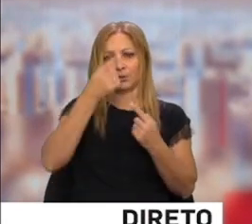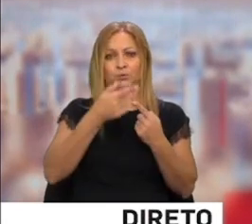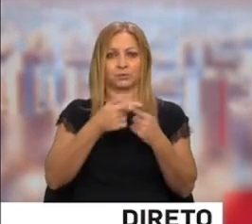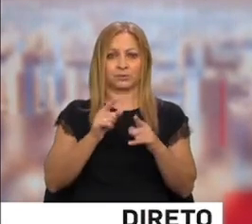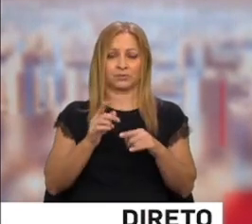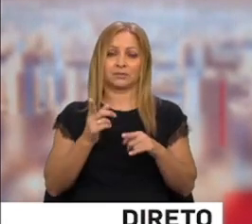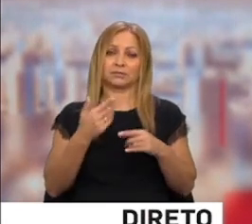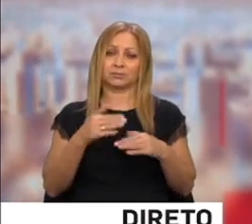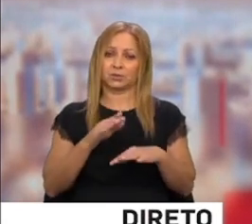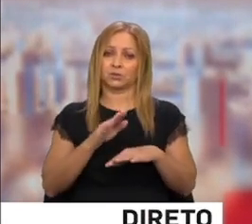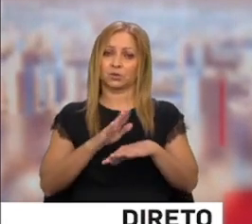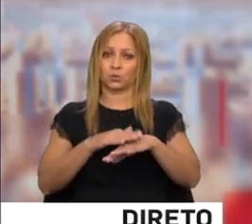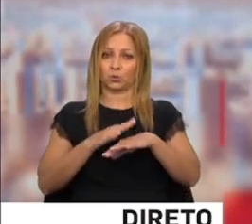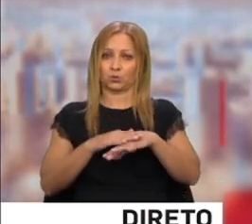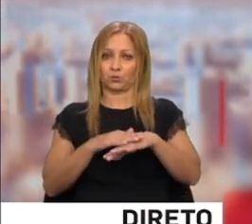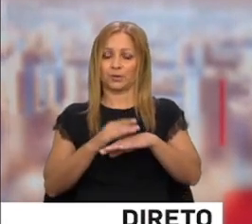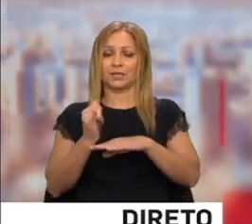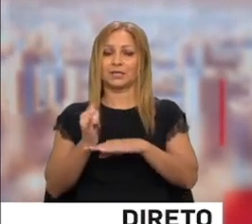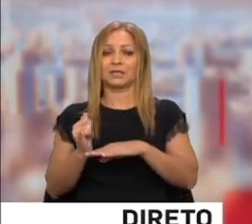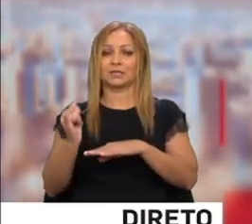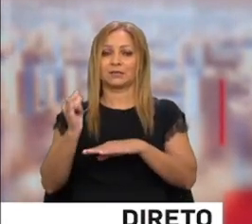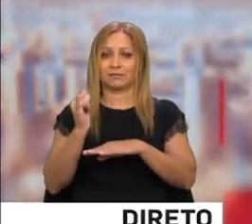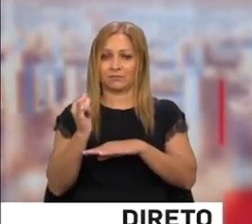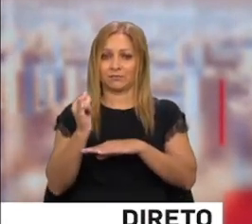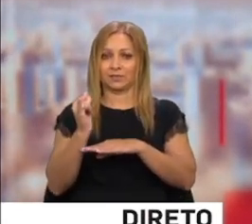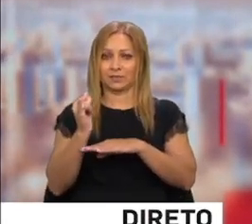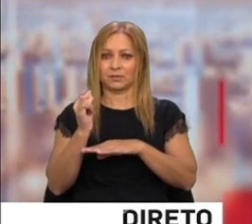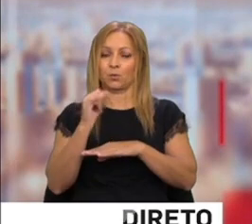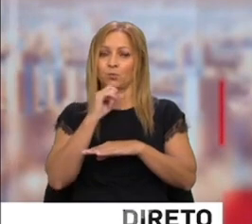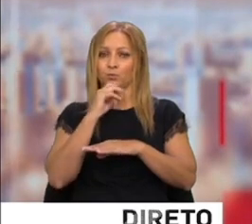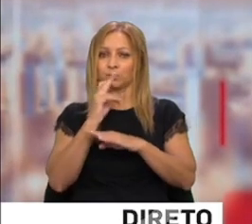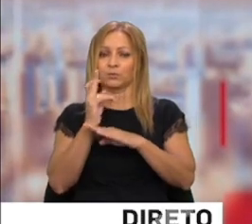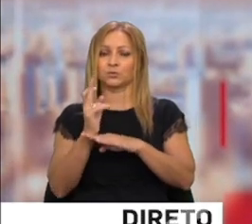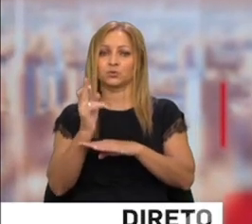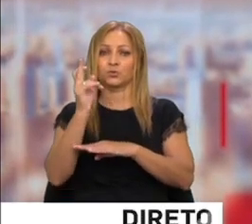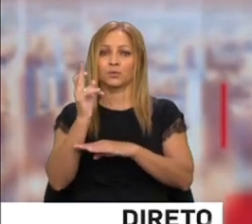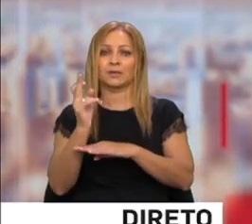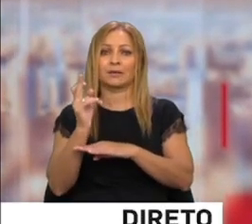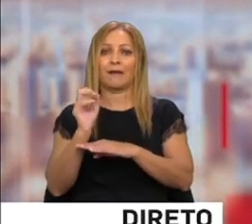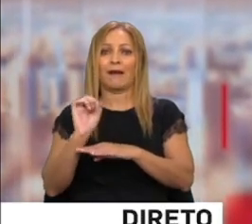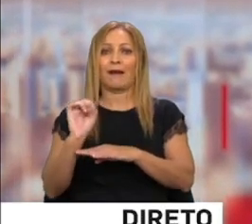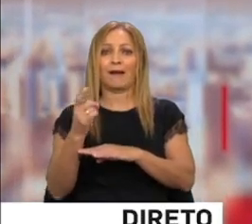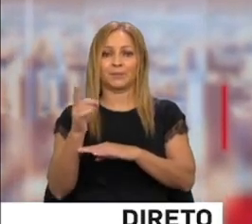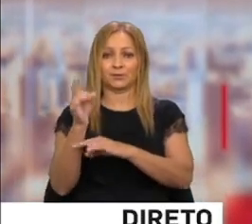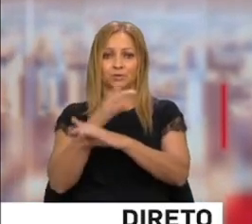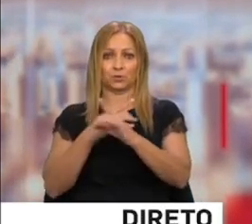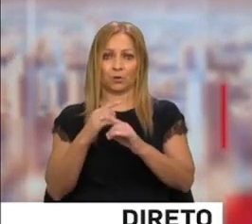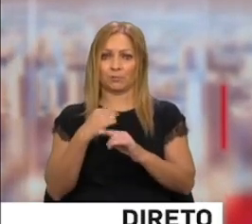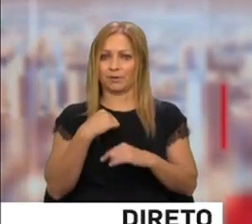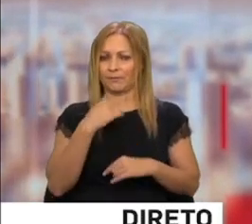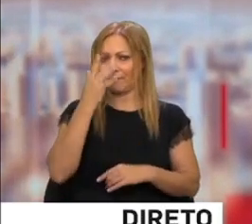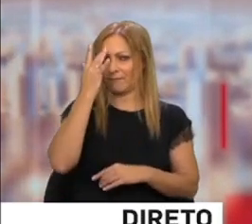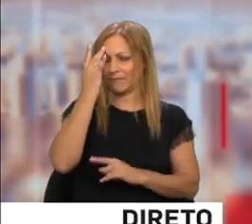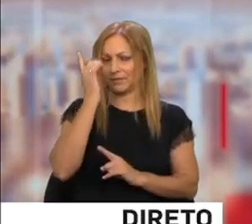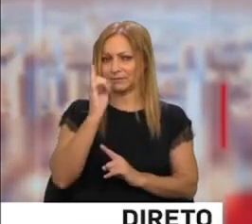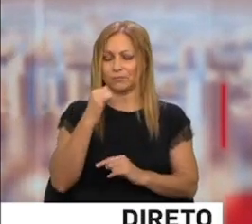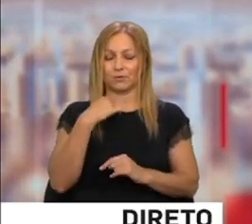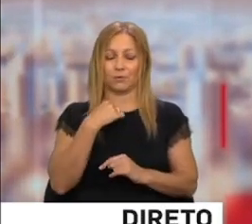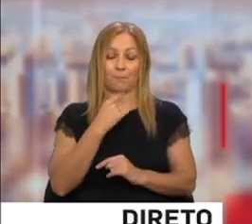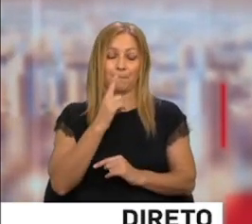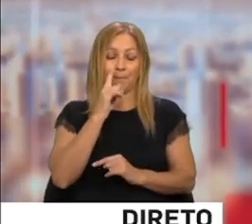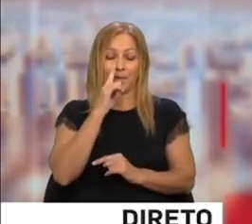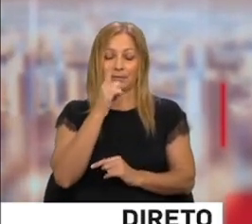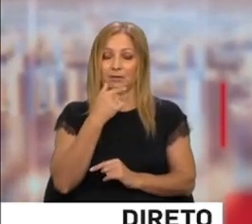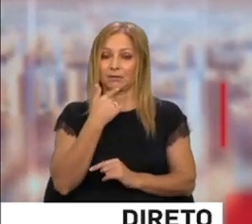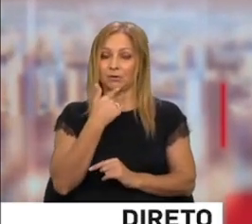por isso em relação ao tivesse subido de forma tão tão rápida Como foi na Europa isto não é fácil eu eu estaria aqui a mentir se